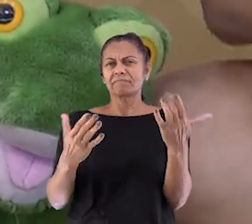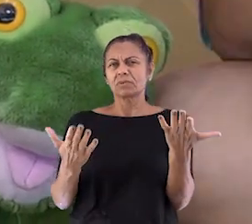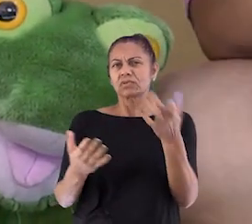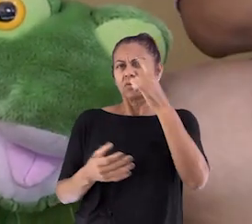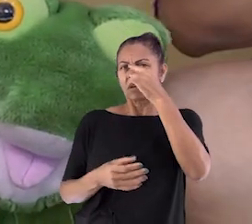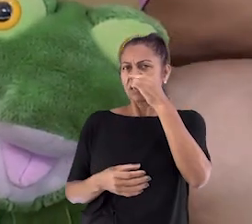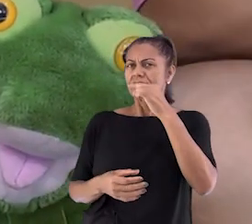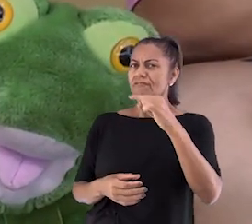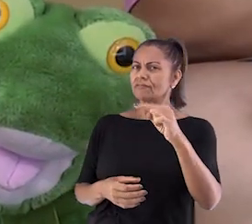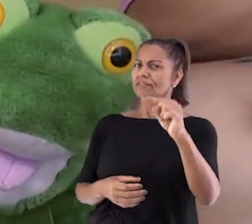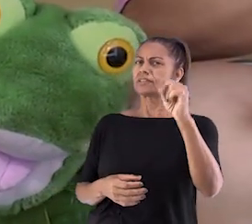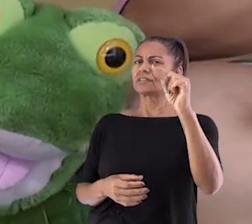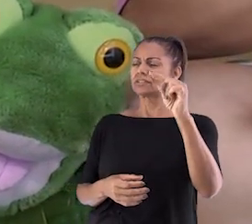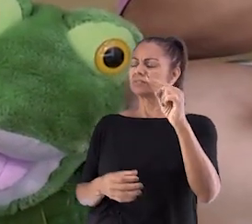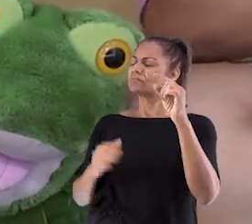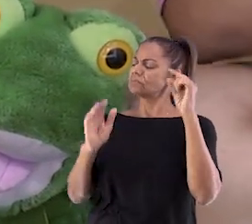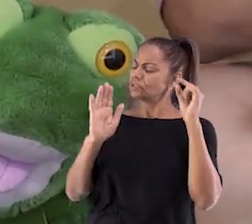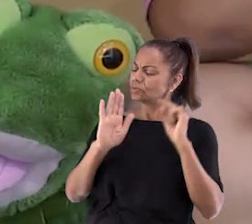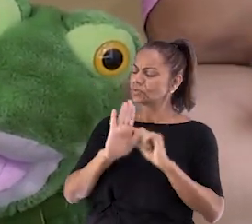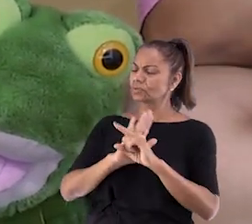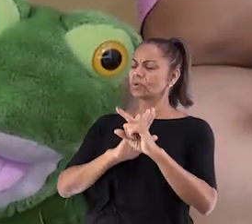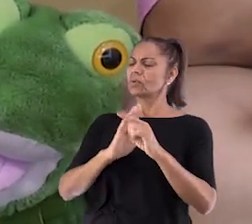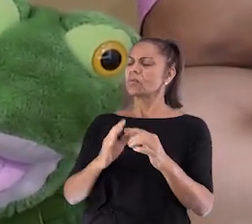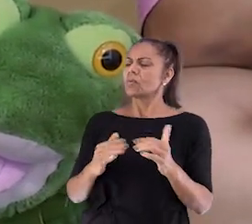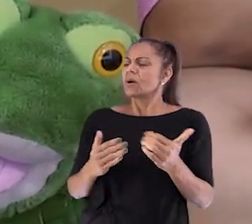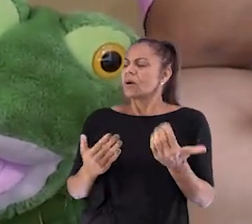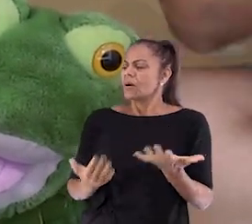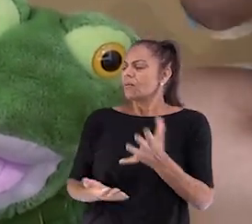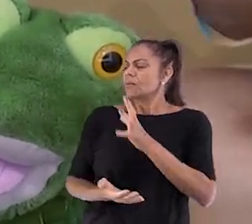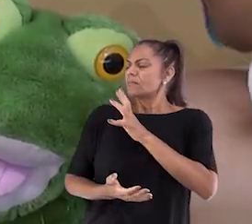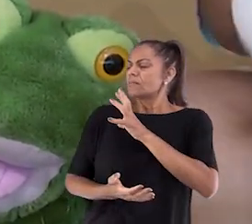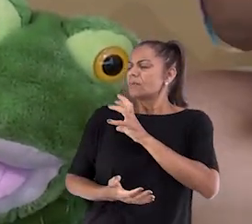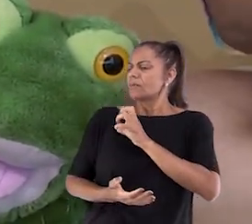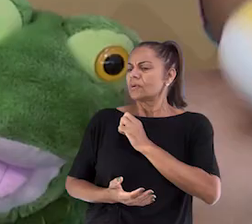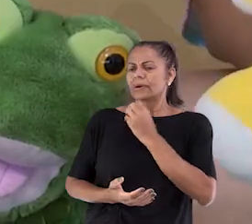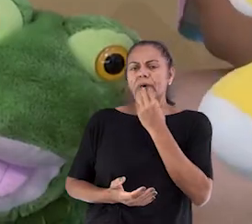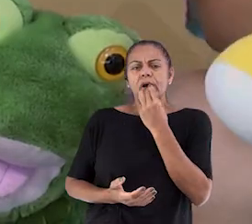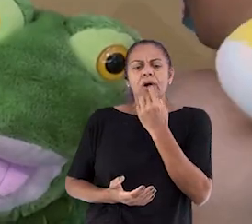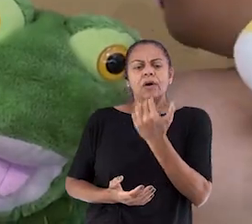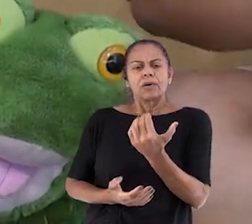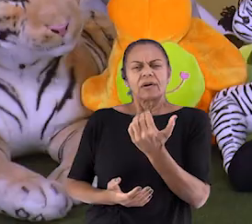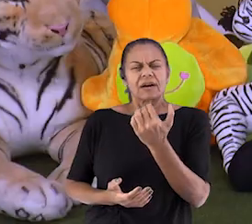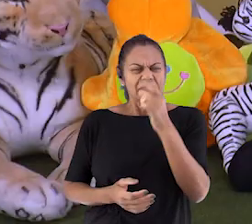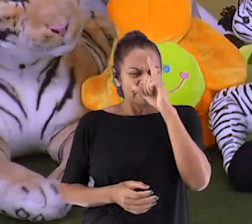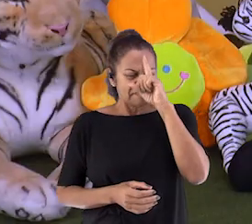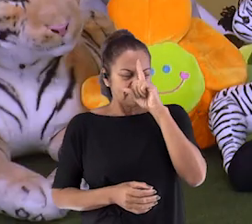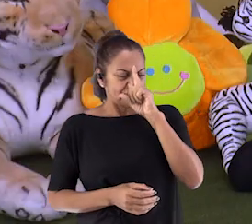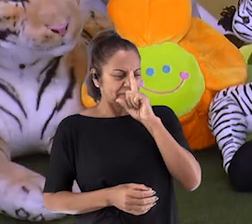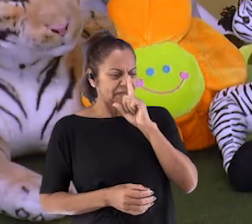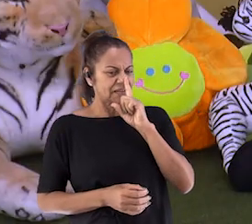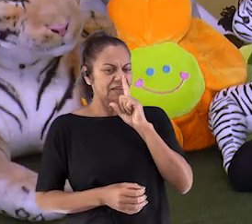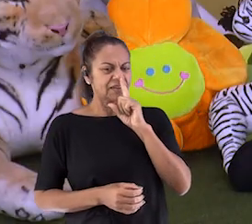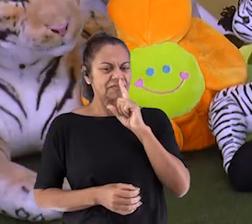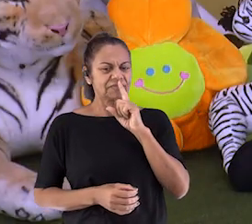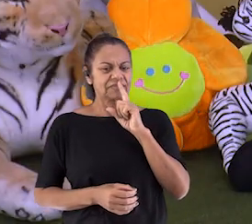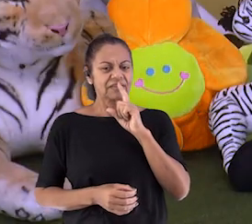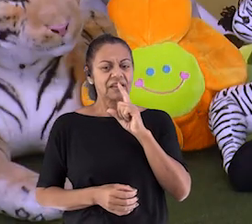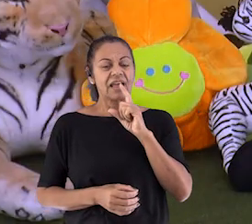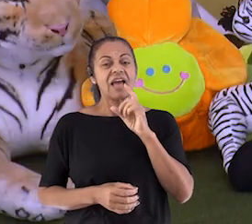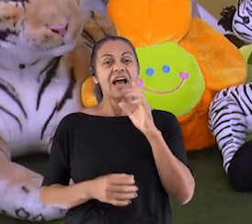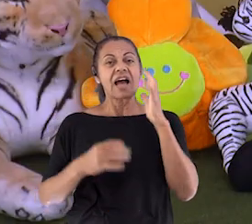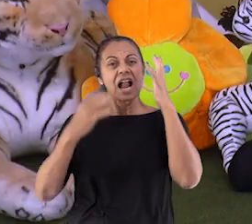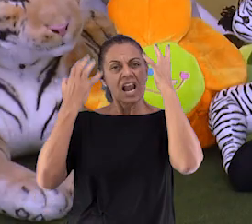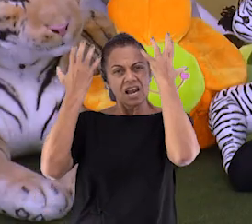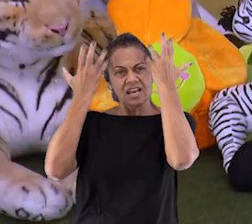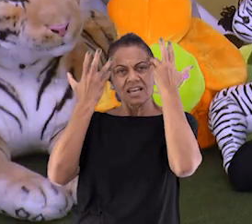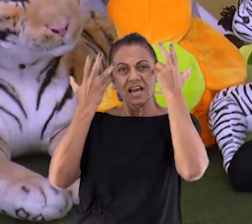amor? Perguntou o elefantinho. Será que é amarelo? O